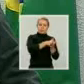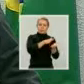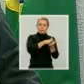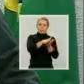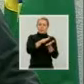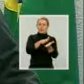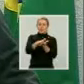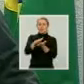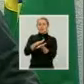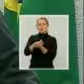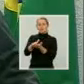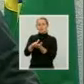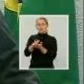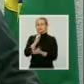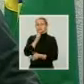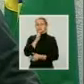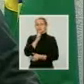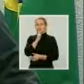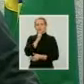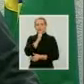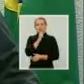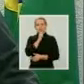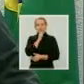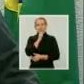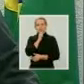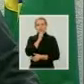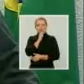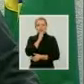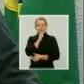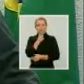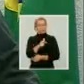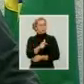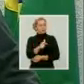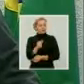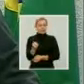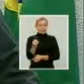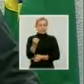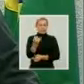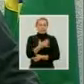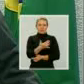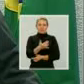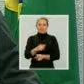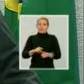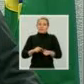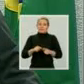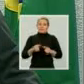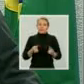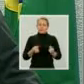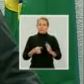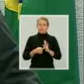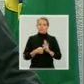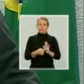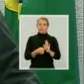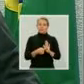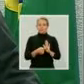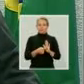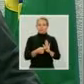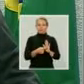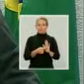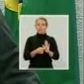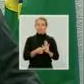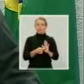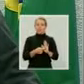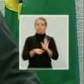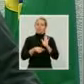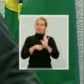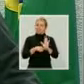que ainda não era suficiente, mas que, de alguma forma, procurava